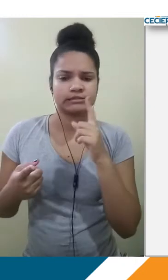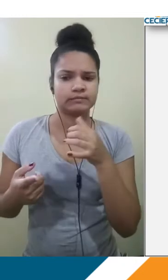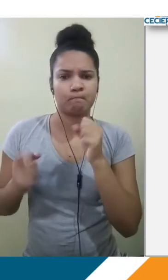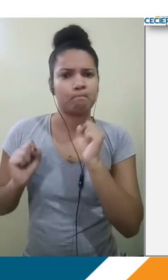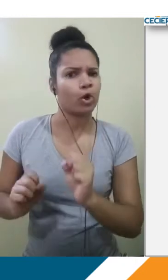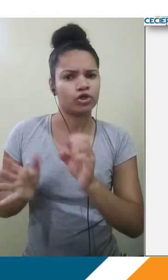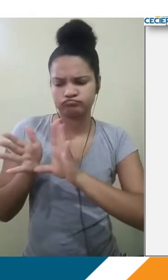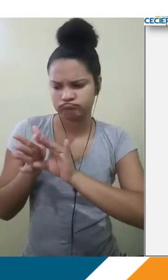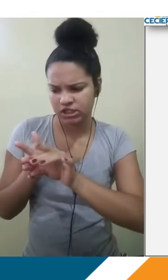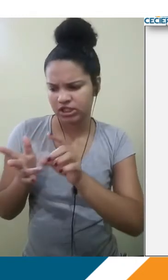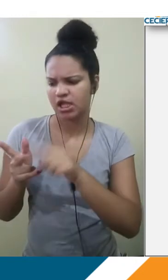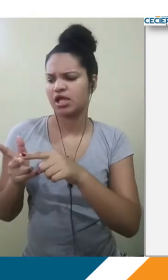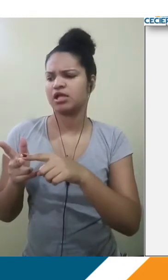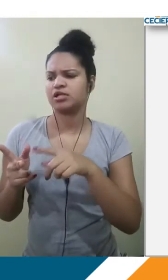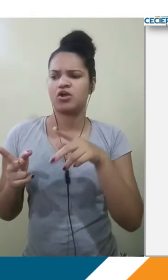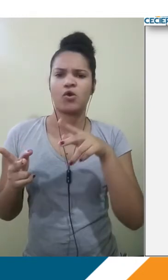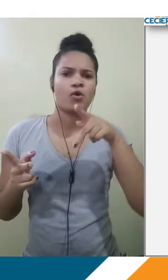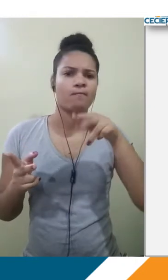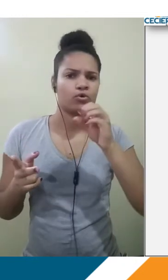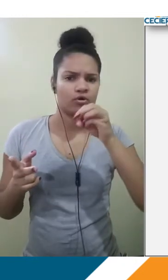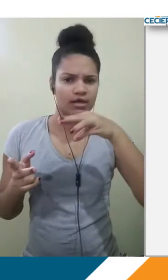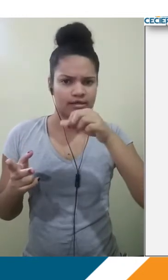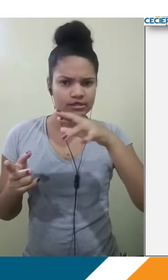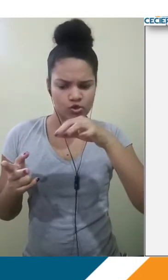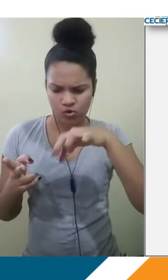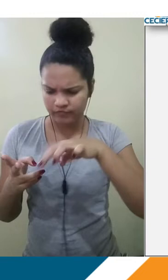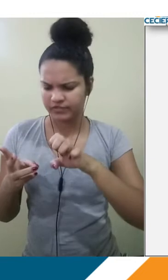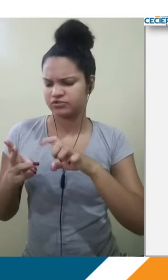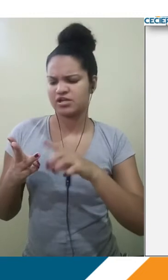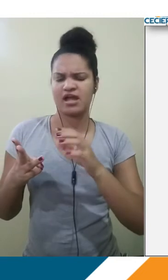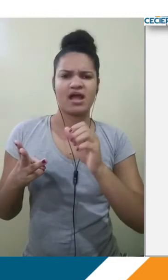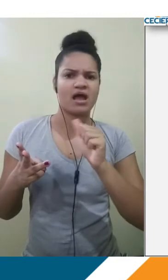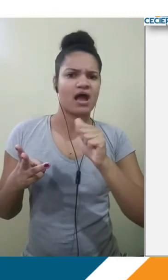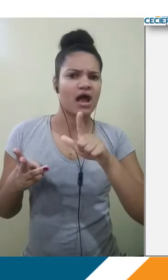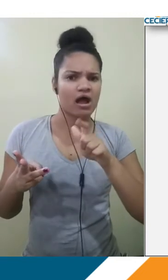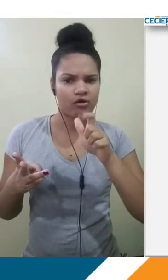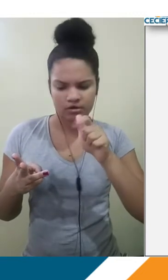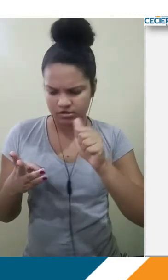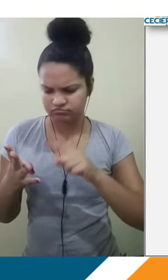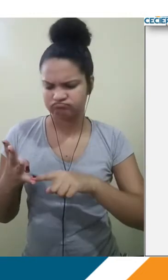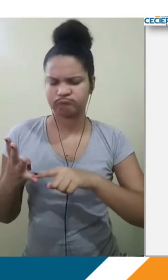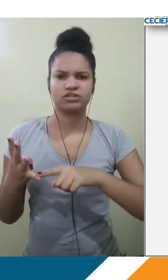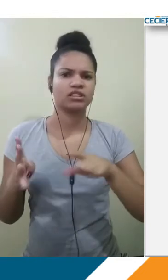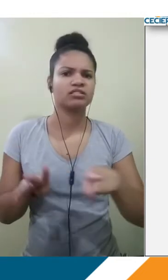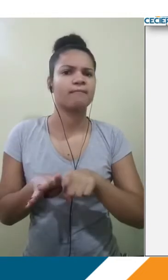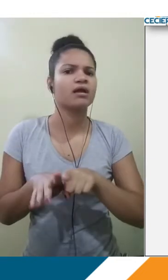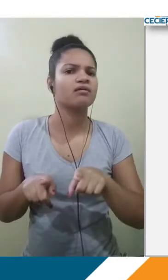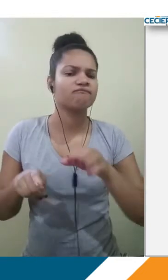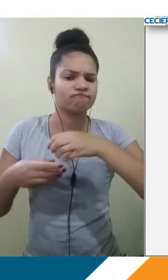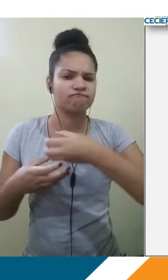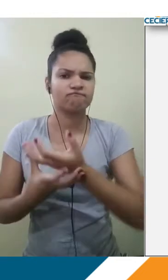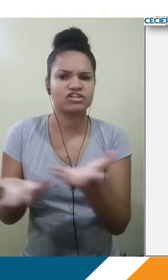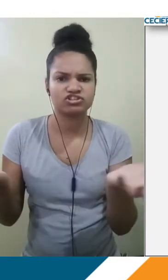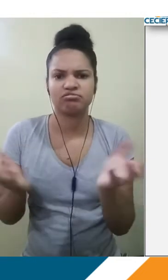organismos procariontes unicelulares, como as euglenas, as algas e os vegetais. Em